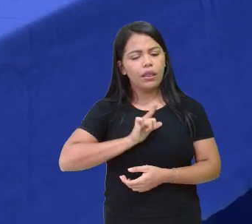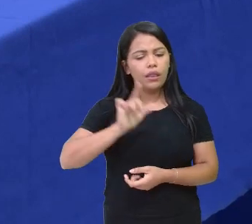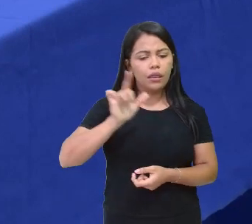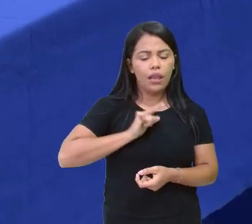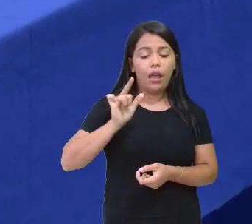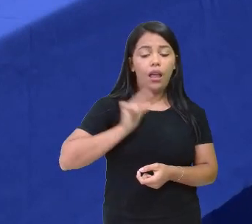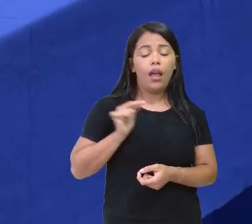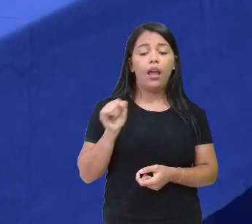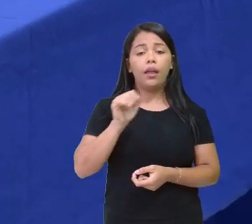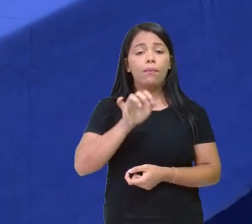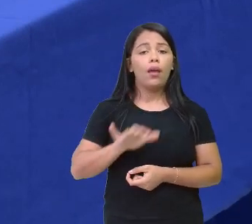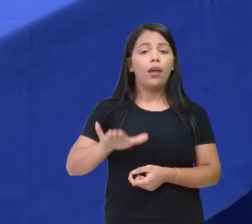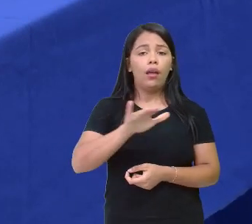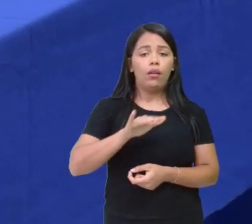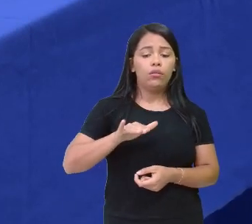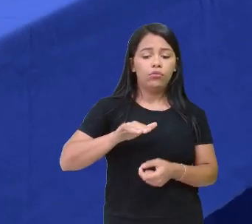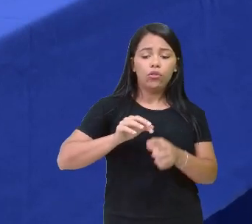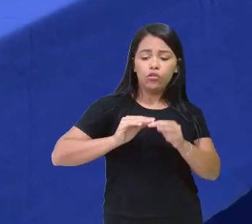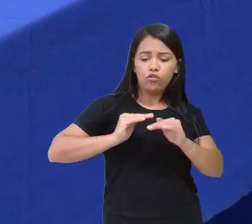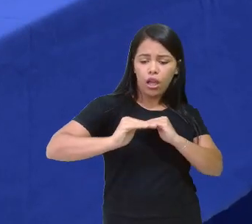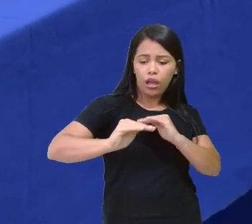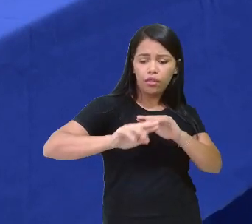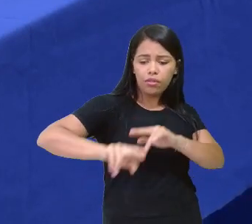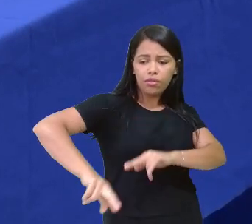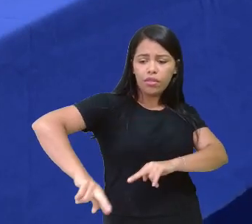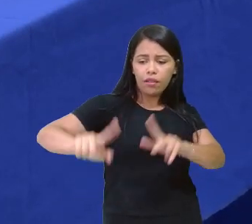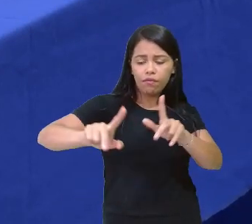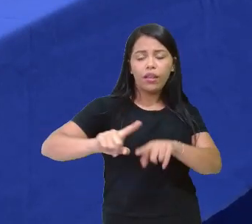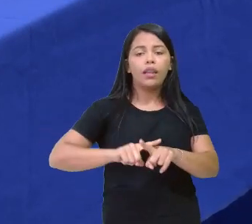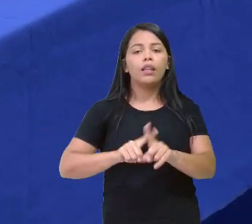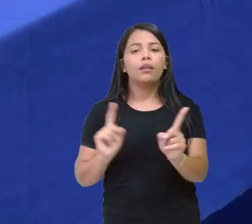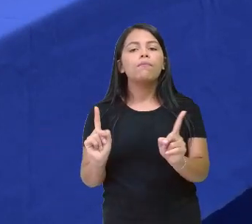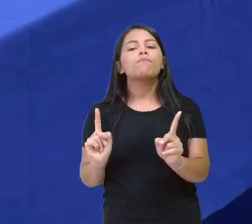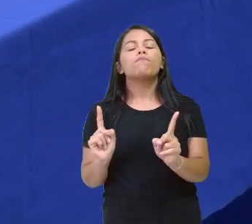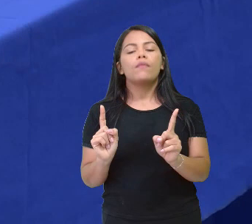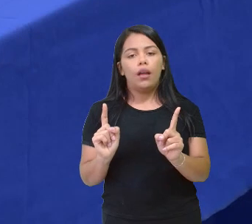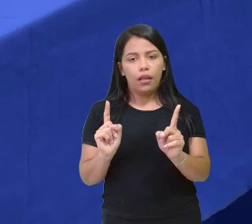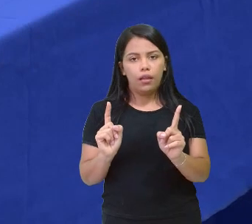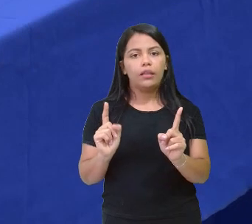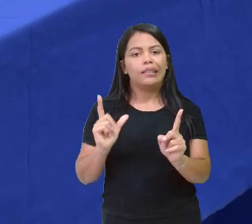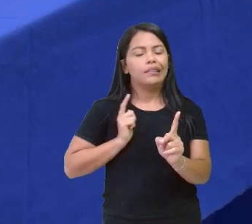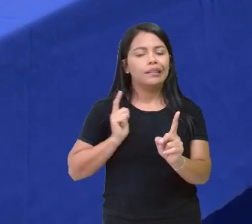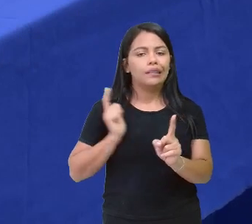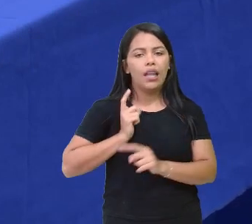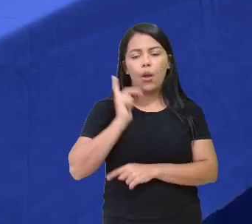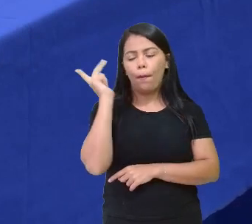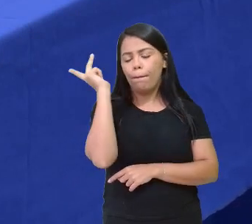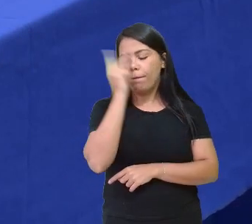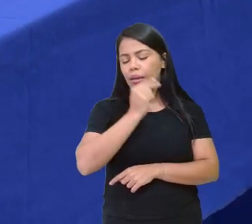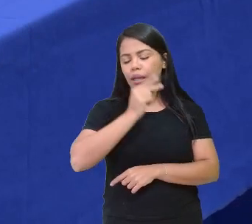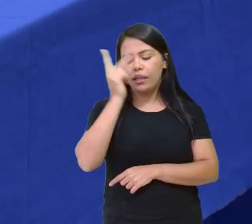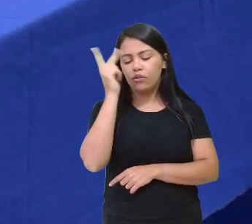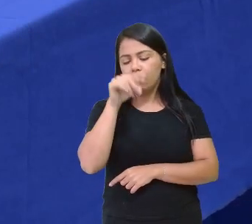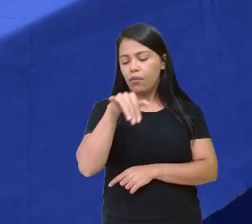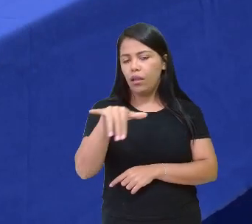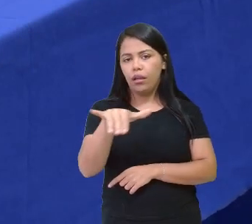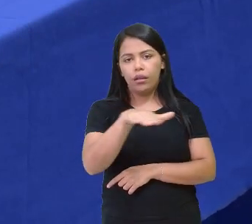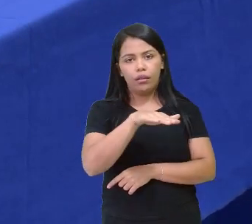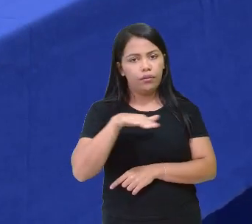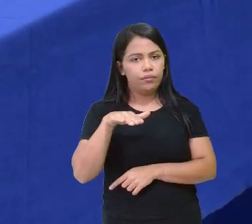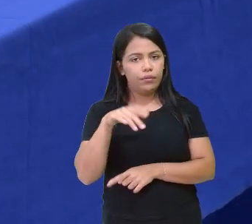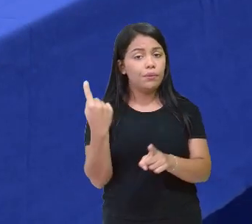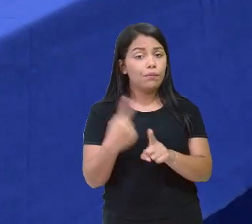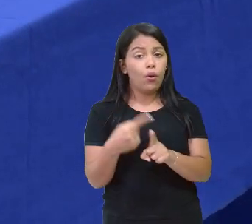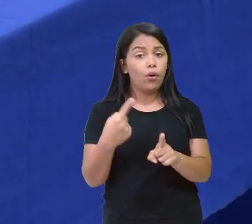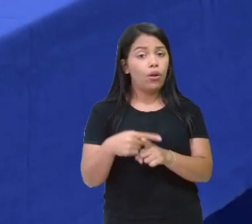diferentes, né, o triângulo, o quadrado e o paralelogramo, eles possuem a mesma área,